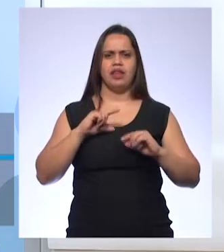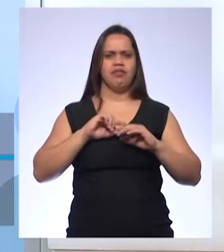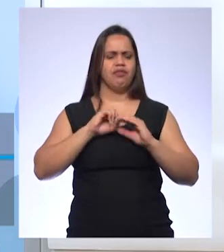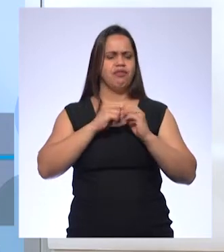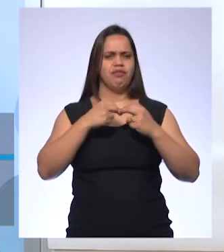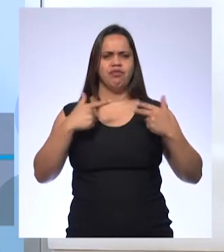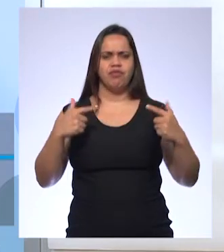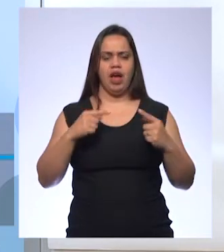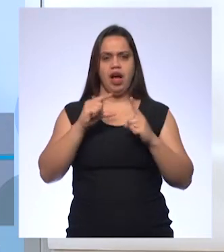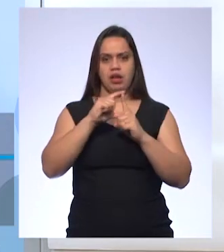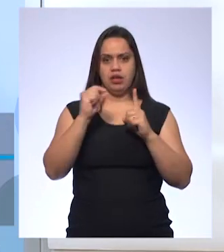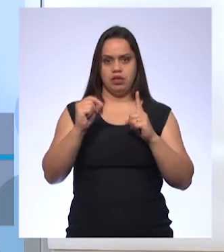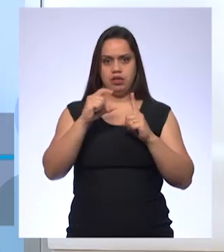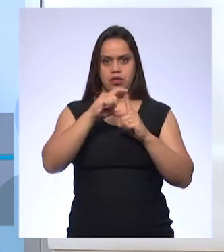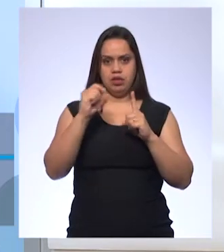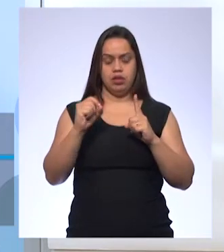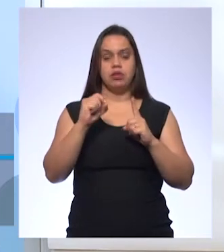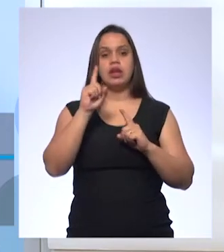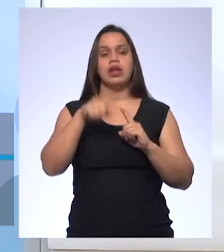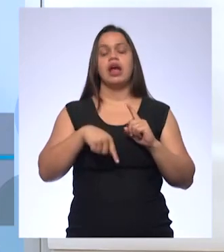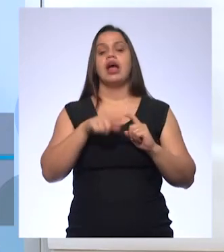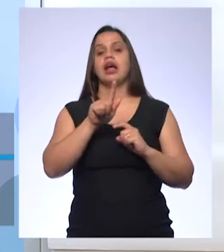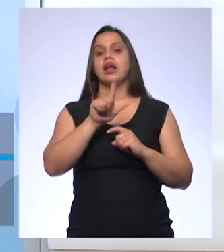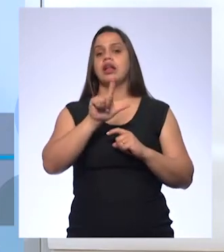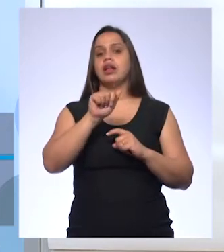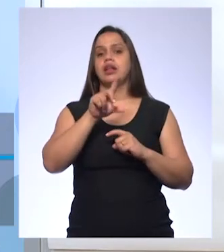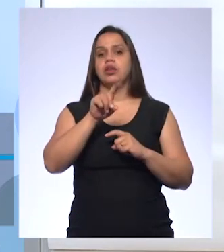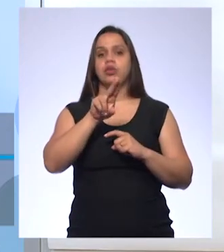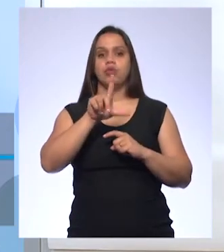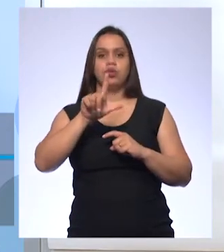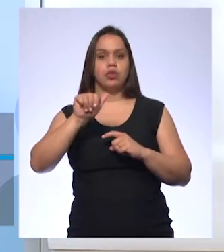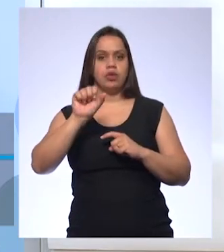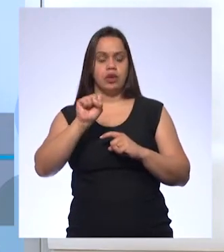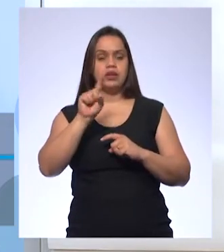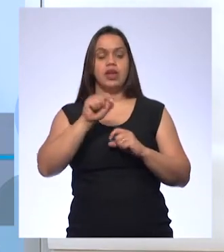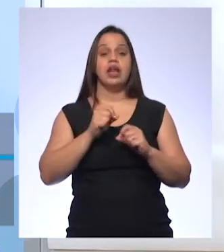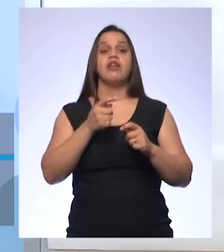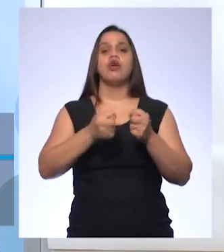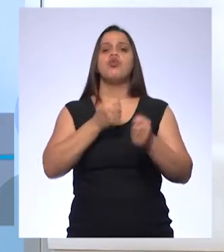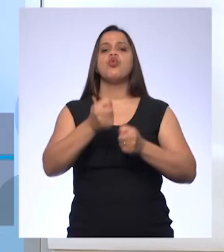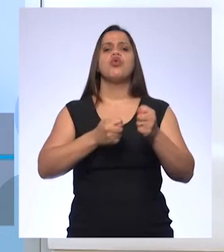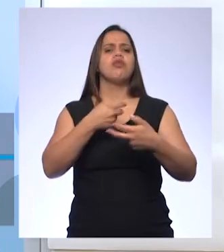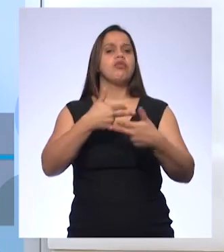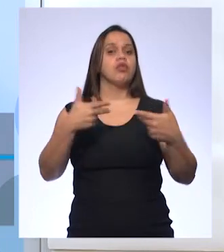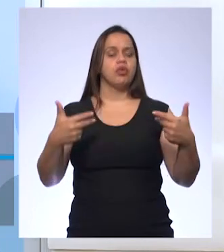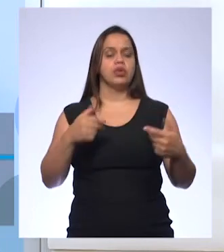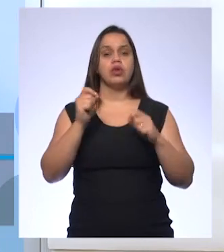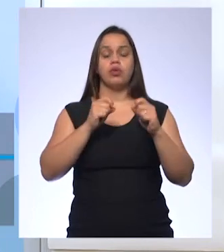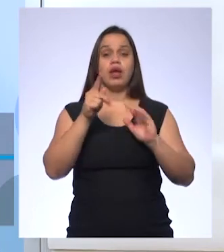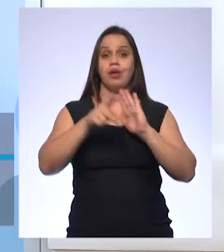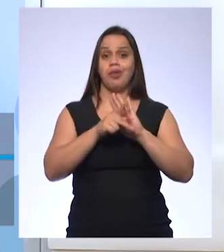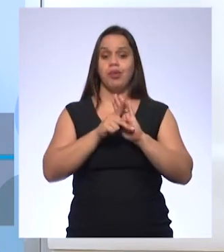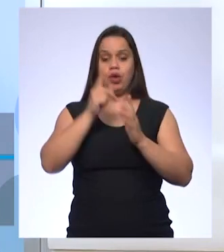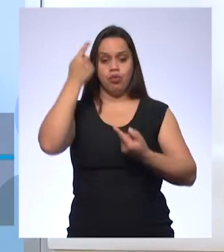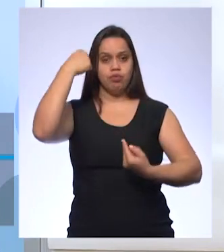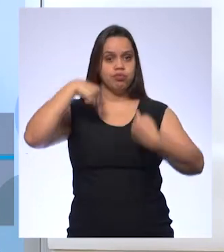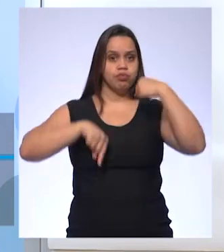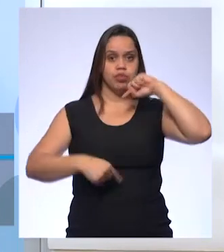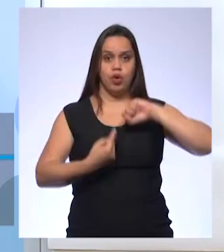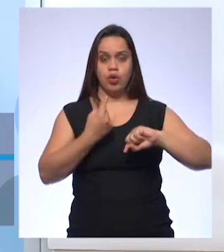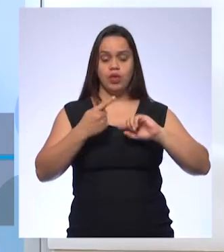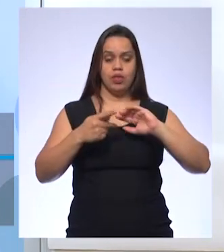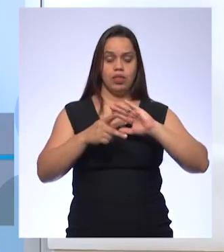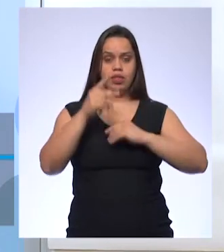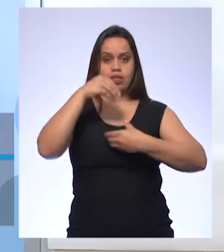muitas coisas. E às vezes a gente tem isso meio desregulado, e às vezes até algum alimento pode contribuir para essa desregulação. Então, é um sistema de glândulas,